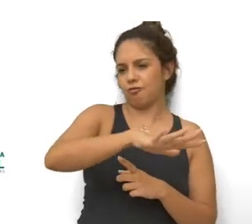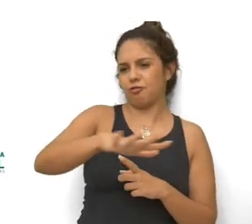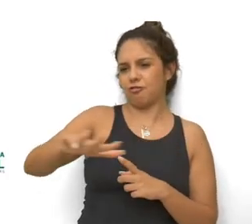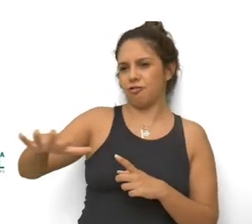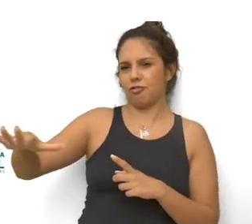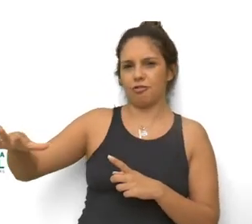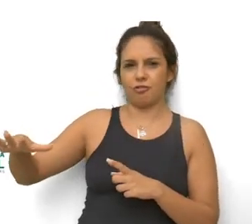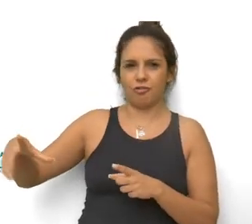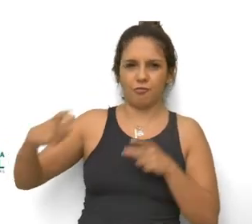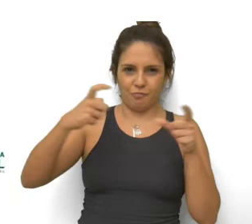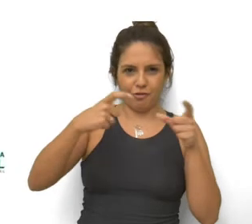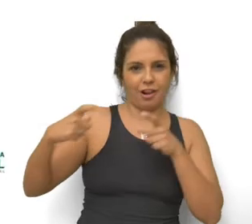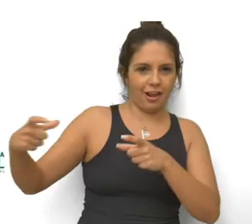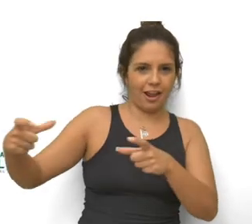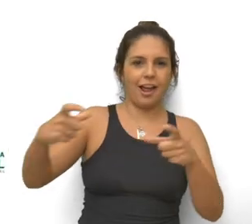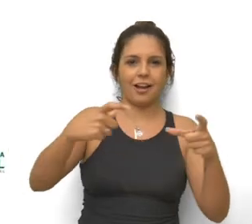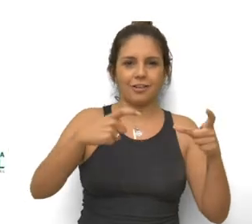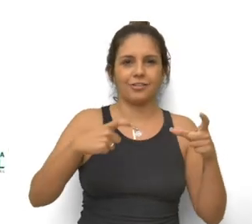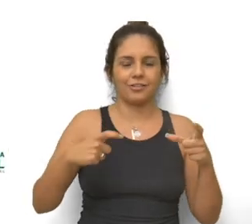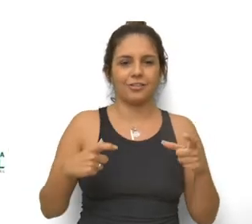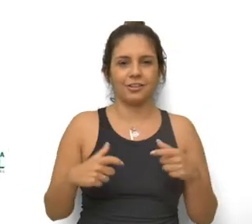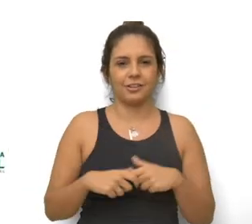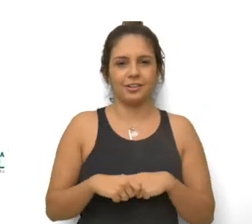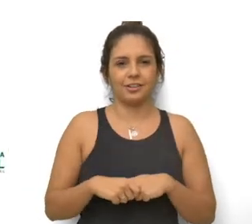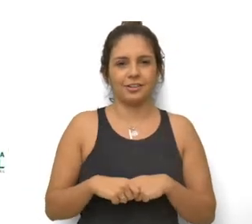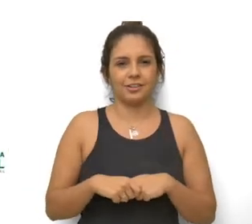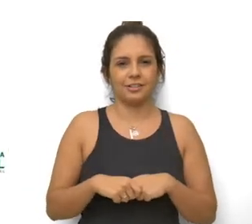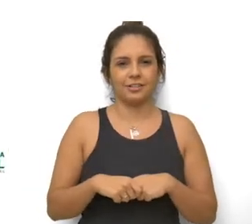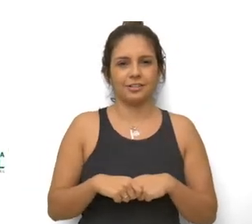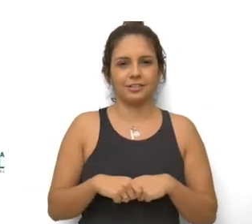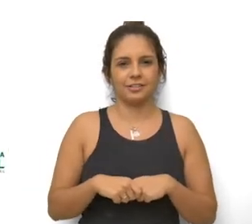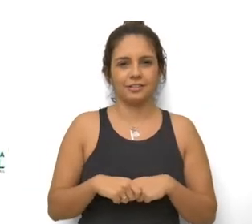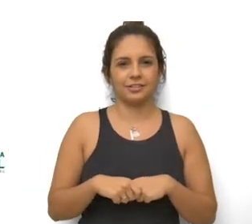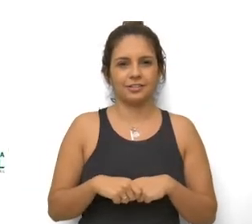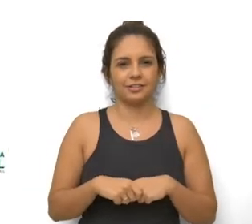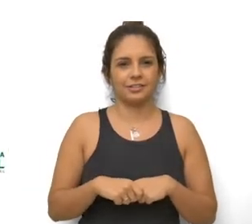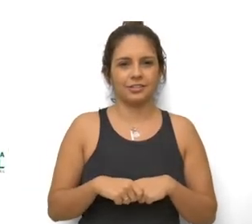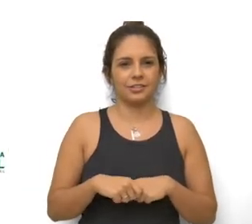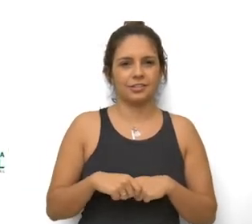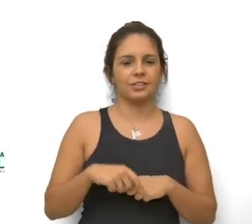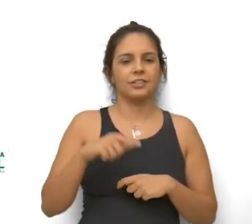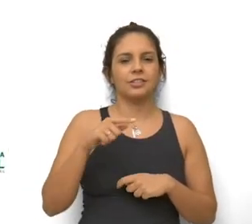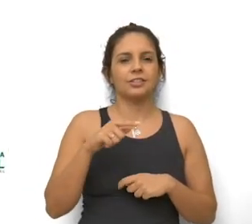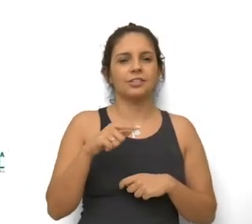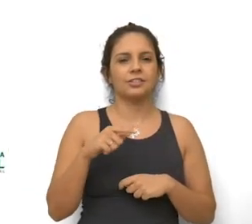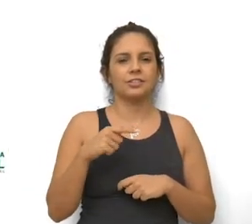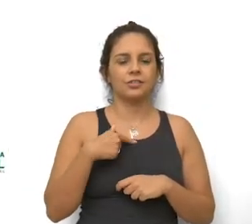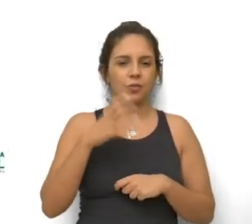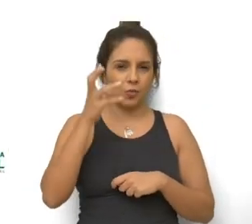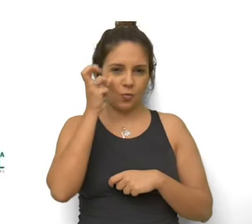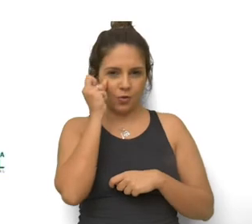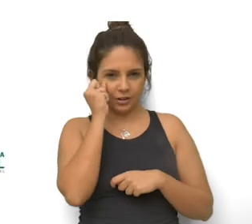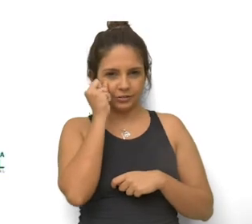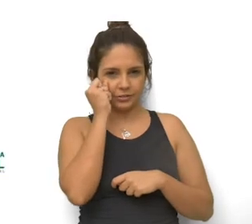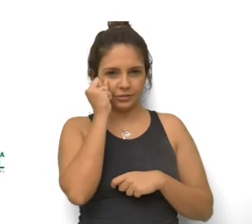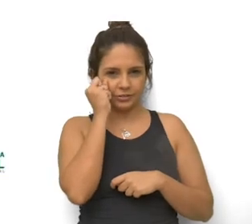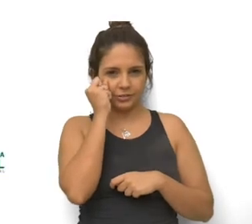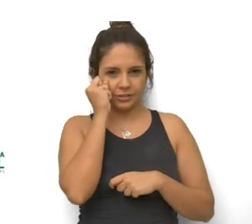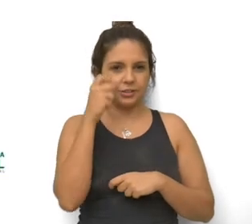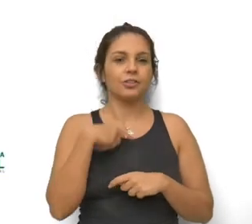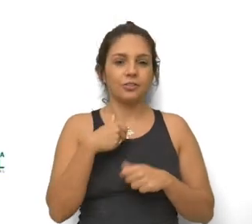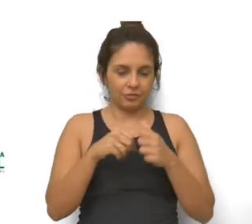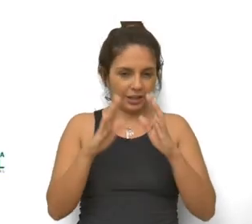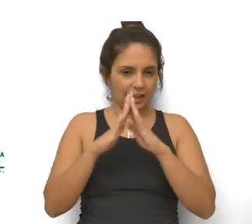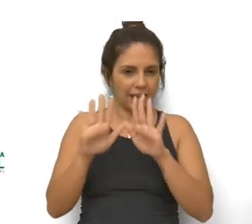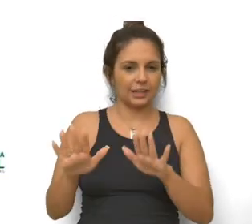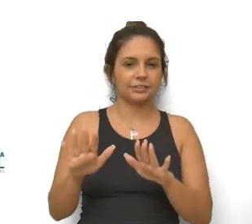os buracos lá, dos flecheiros. Ô, Afonso, delícia. conta da Eu casa. fiquei num quarto. Pois é. Eu fiquei muito